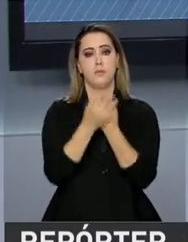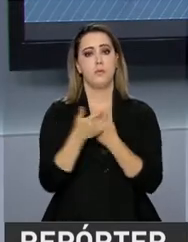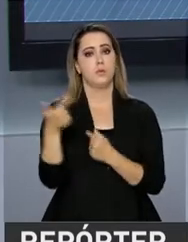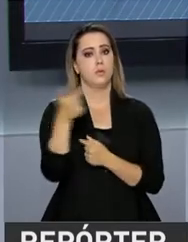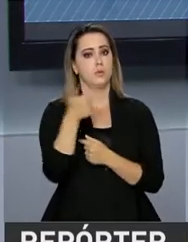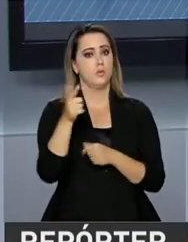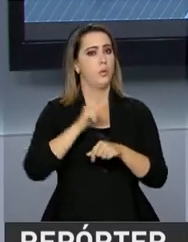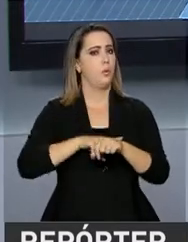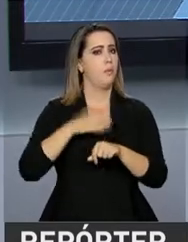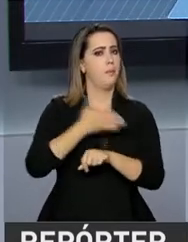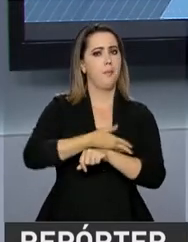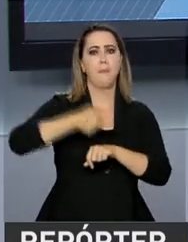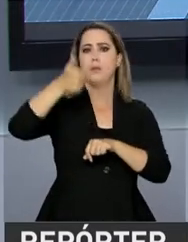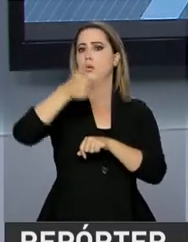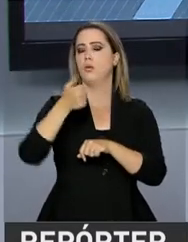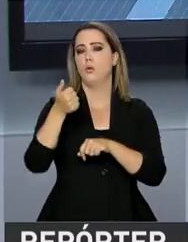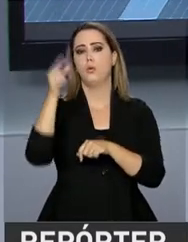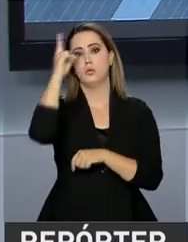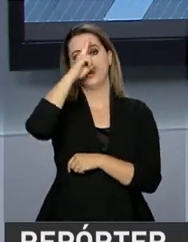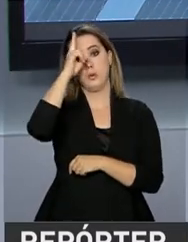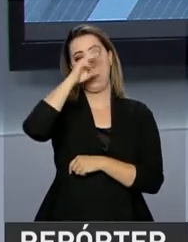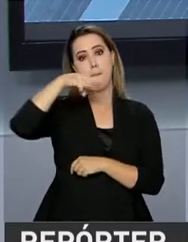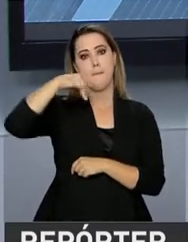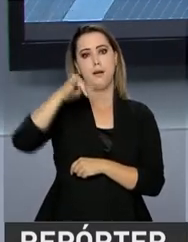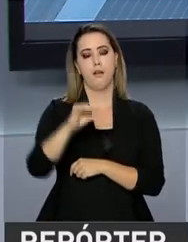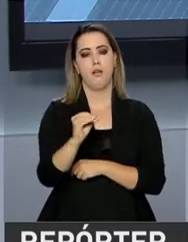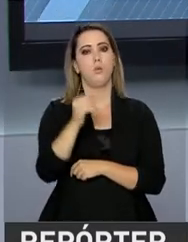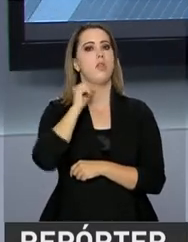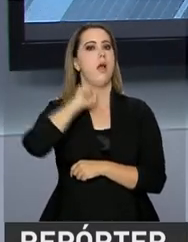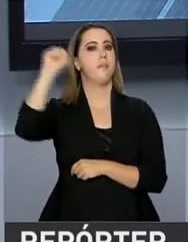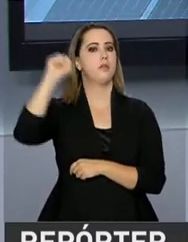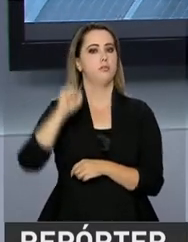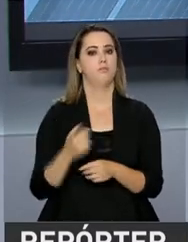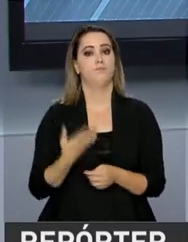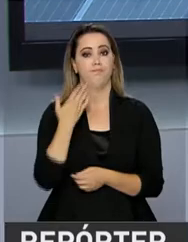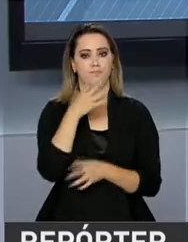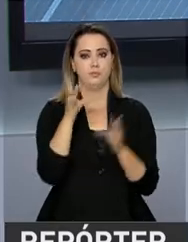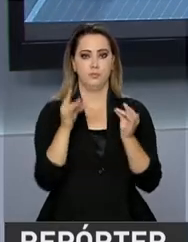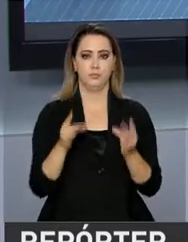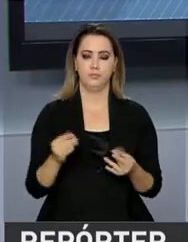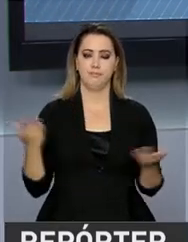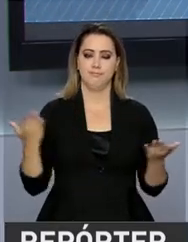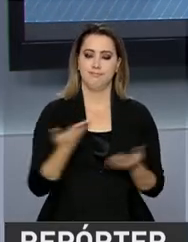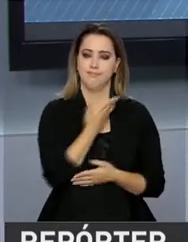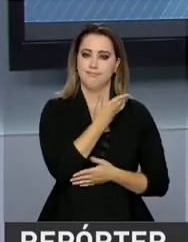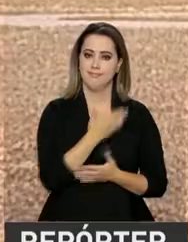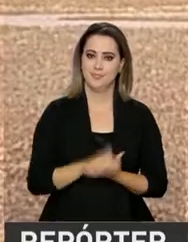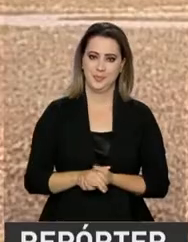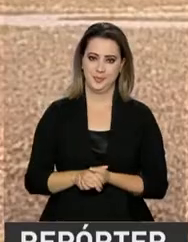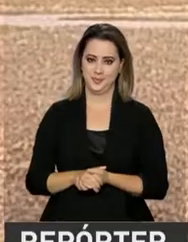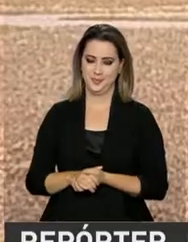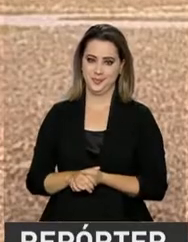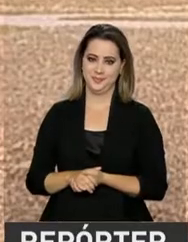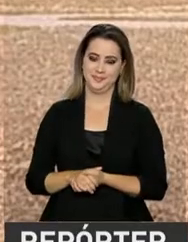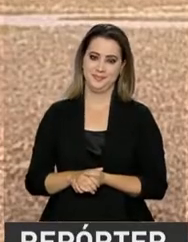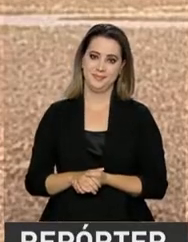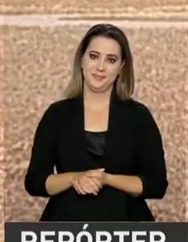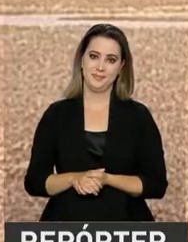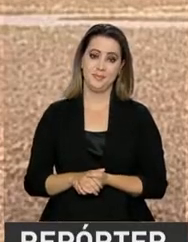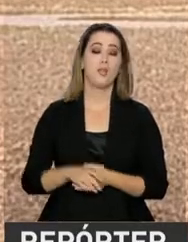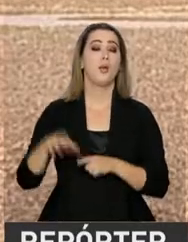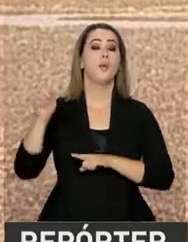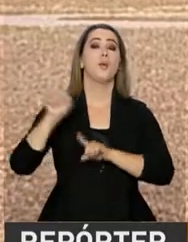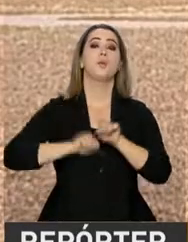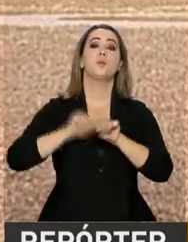resultado da história nos meses de abril e maio quem tem detalhes para a gente a repórter marca no pi nos